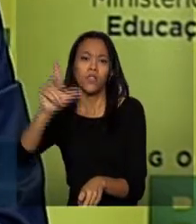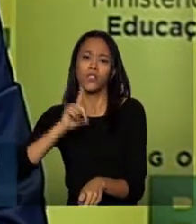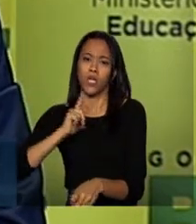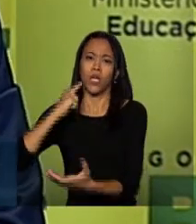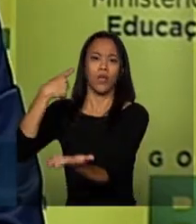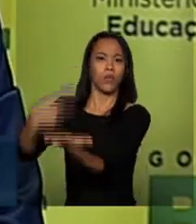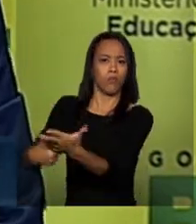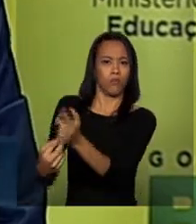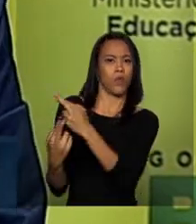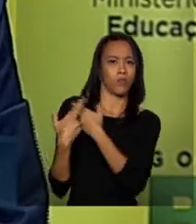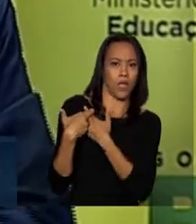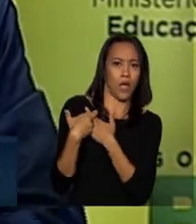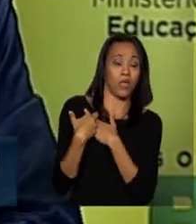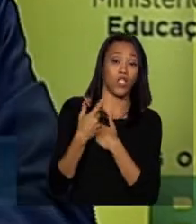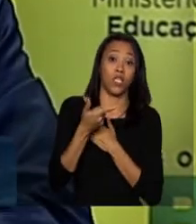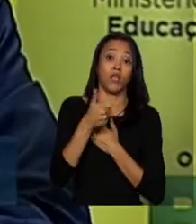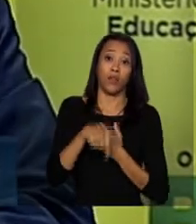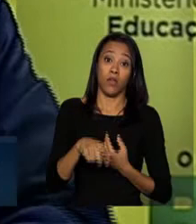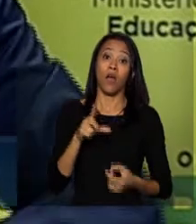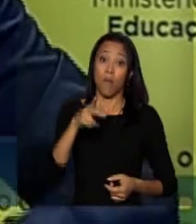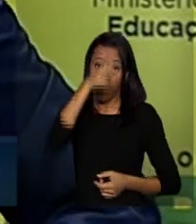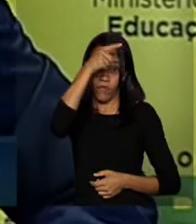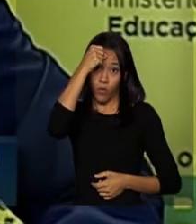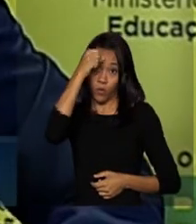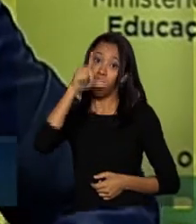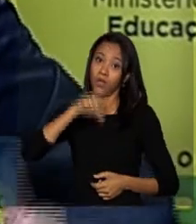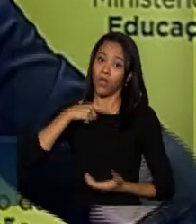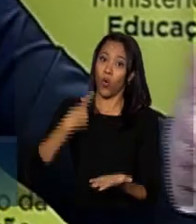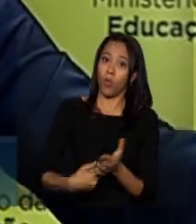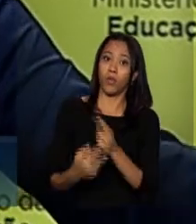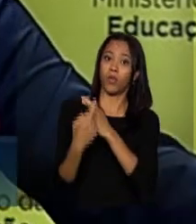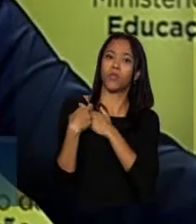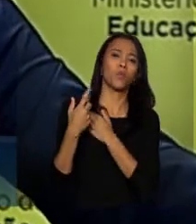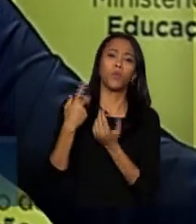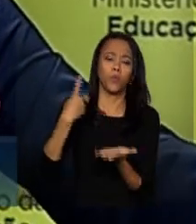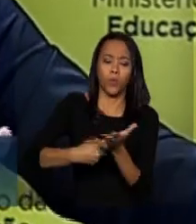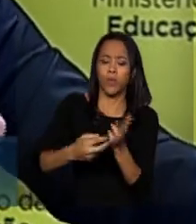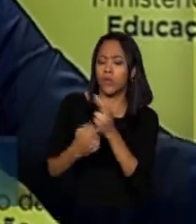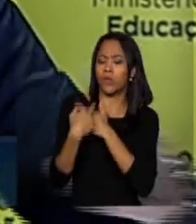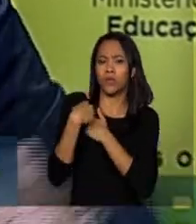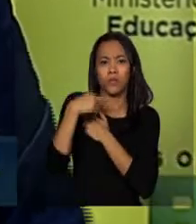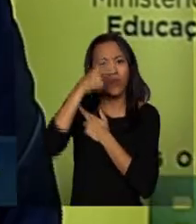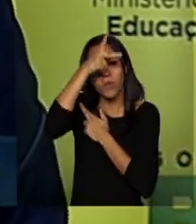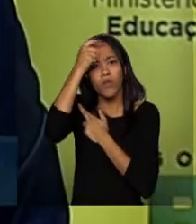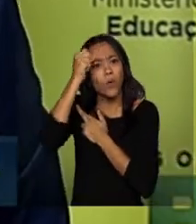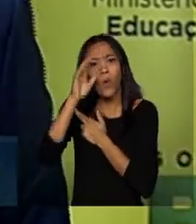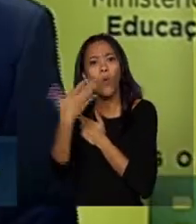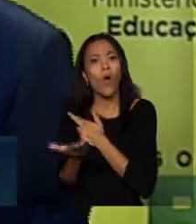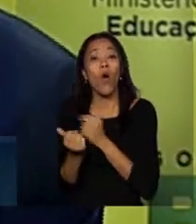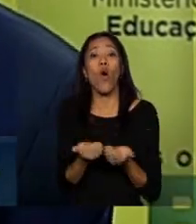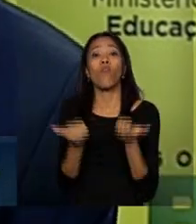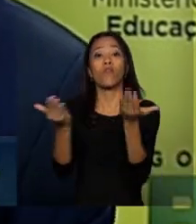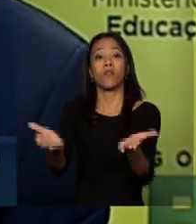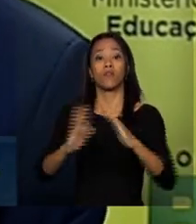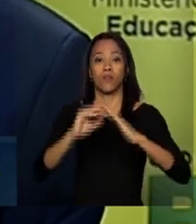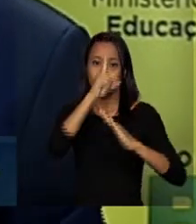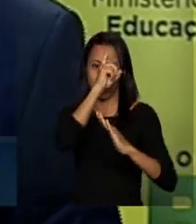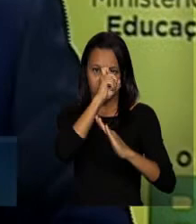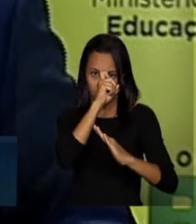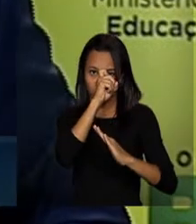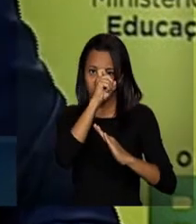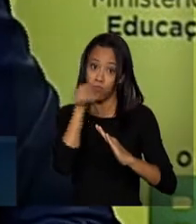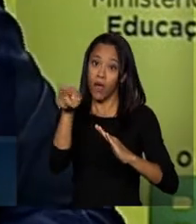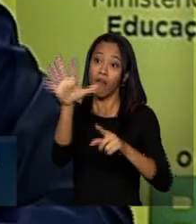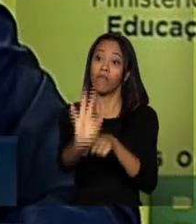suas responsabilidades, dizendo, olha, eu, a prefeitura, eu me comprometo a colocar os serviços à disposição, a instituição